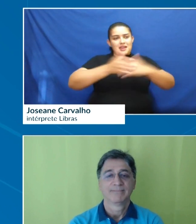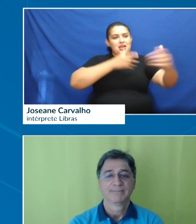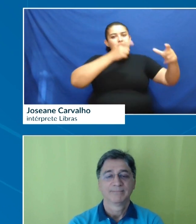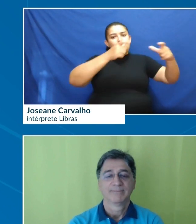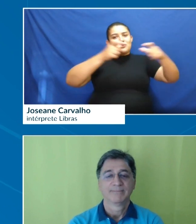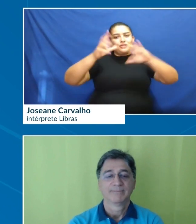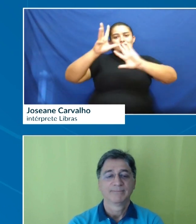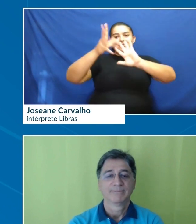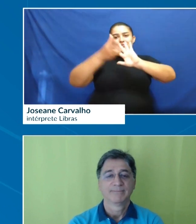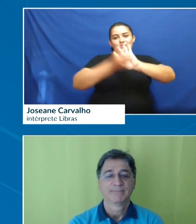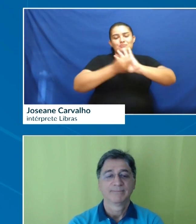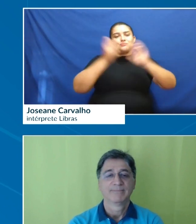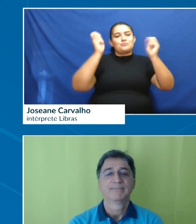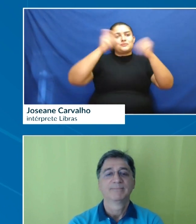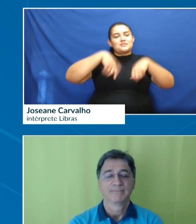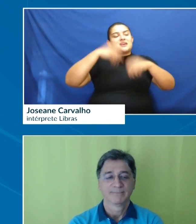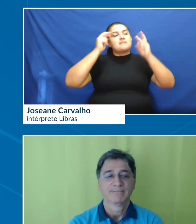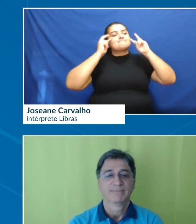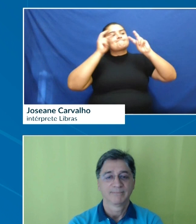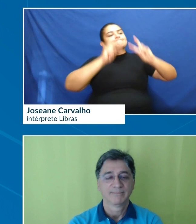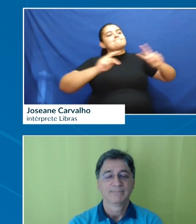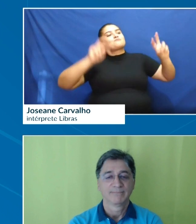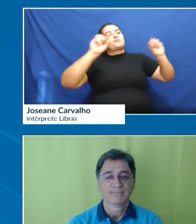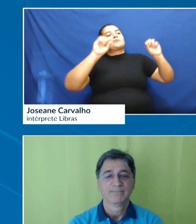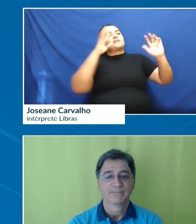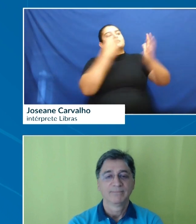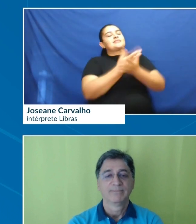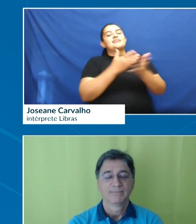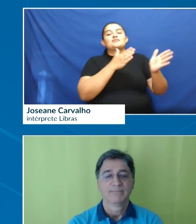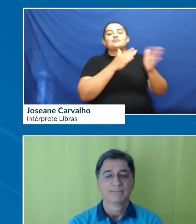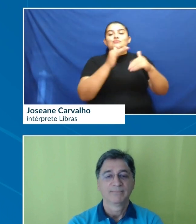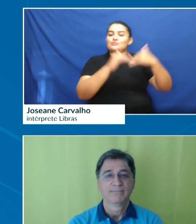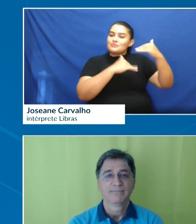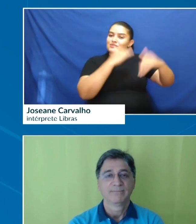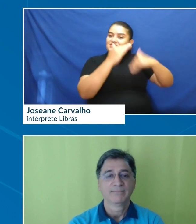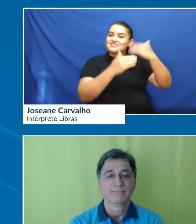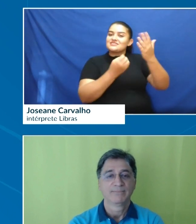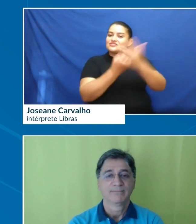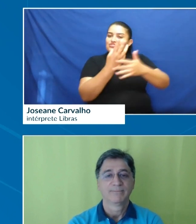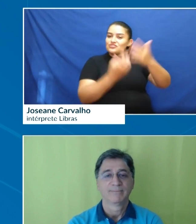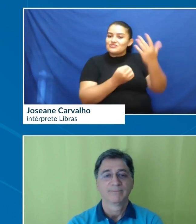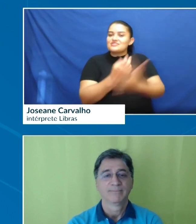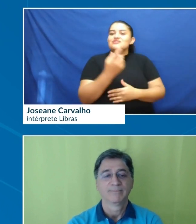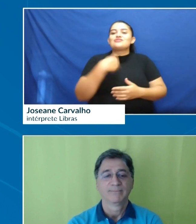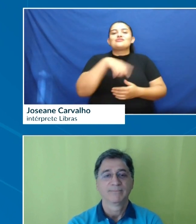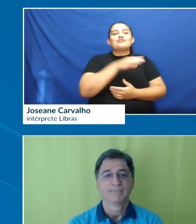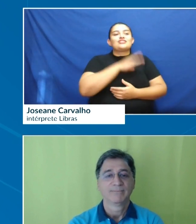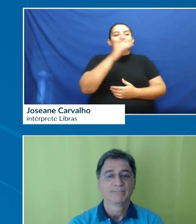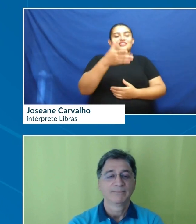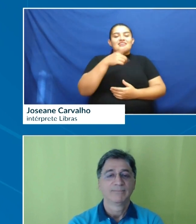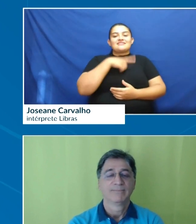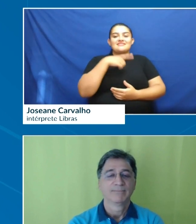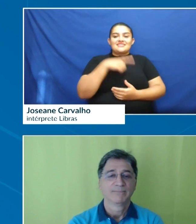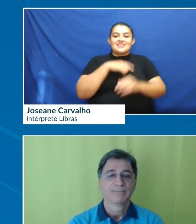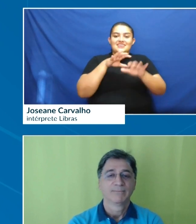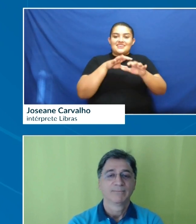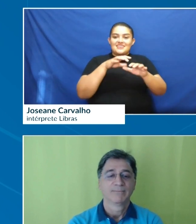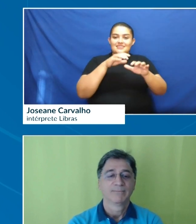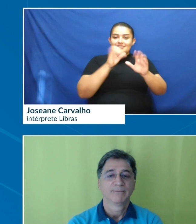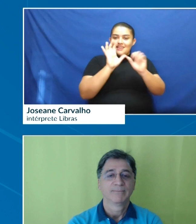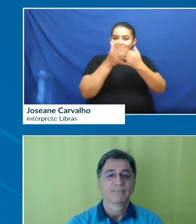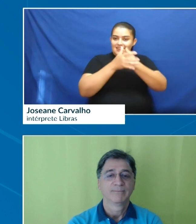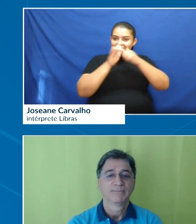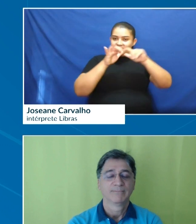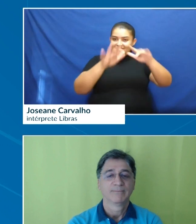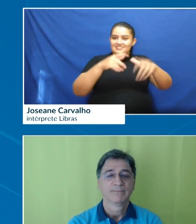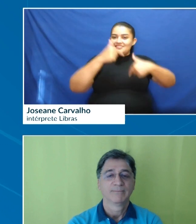software, você consegue enxergar o que está acontecendo ali na linha de produção. A gente teve aqui na pandemia muita gente trabalhando em home